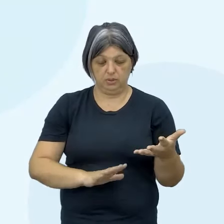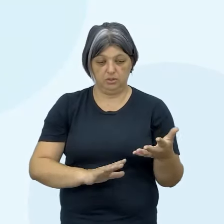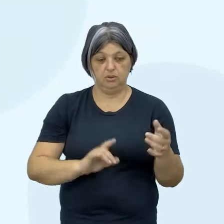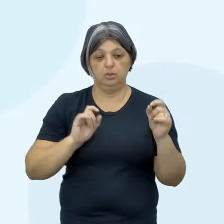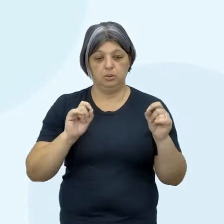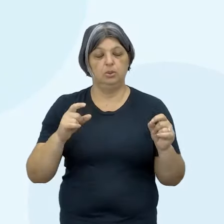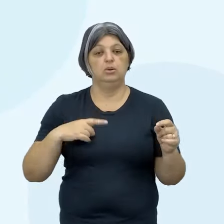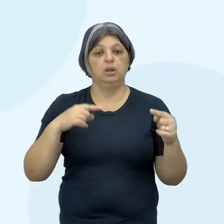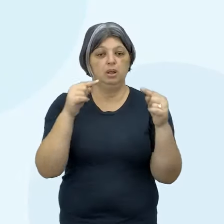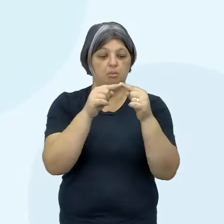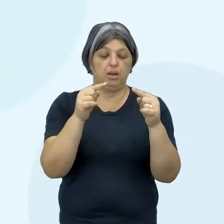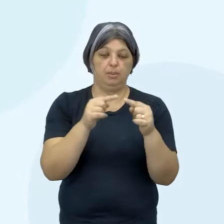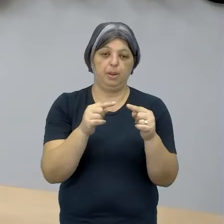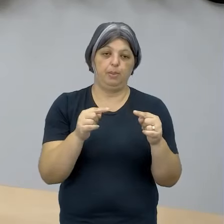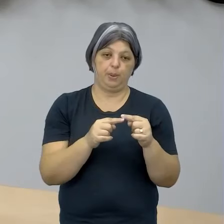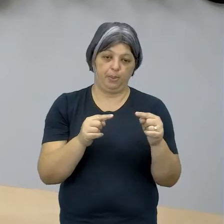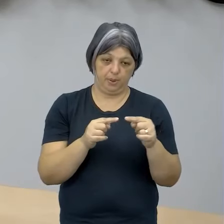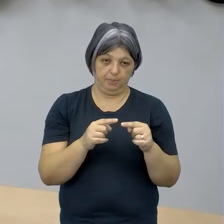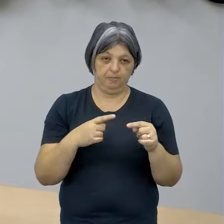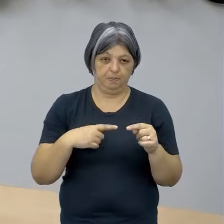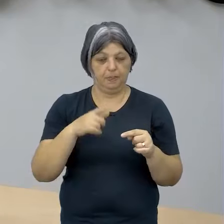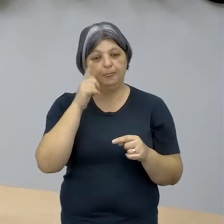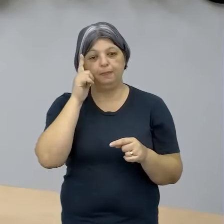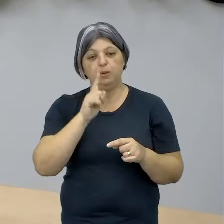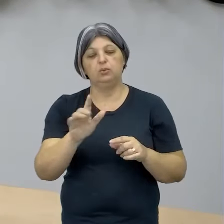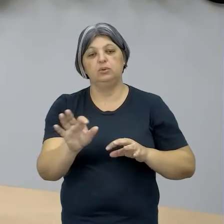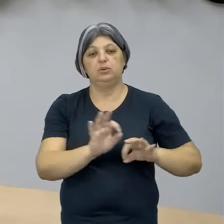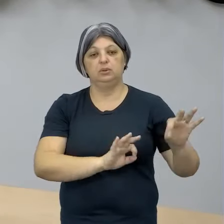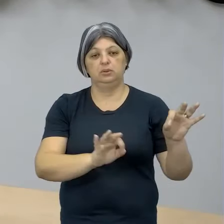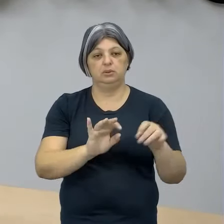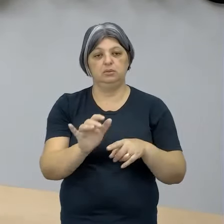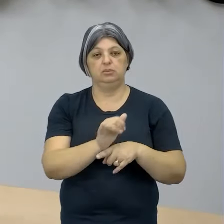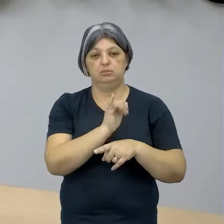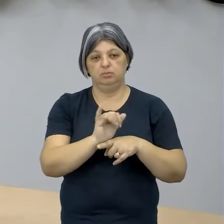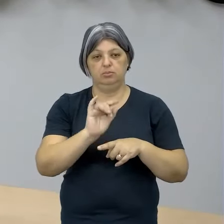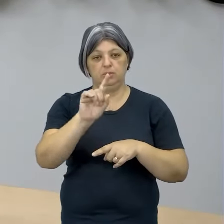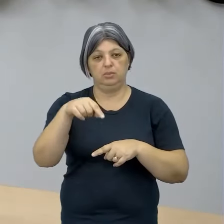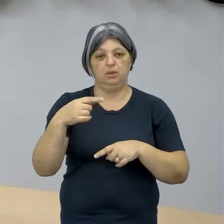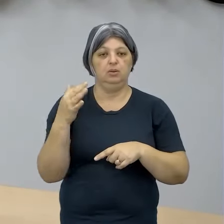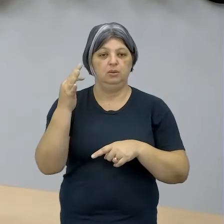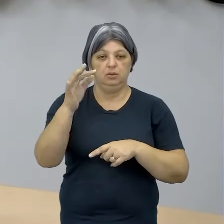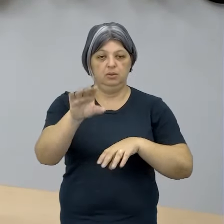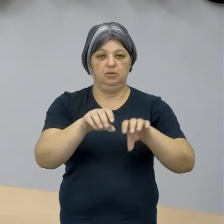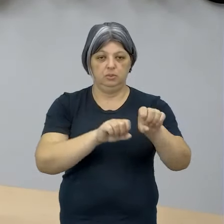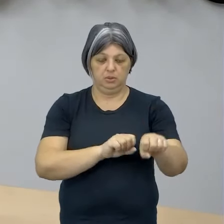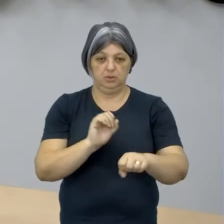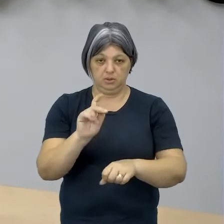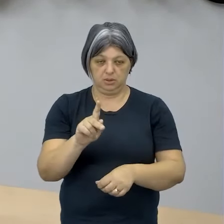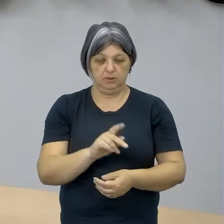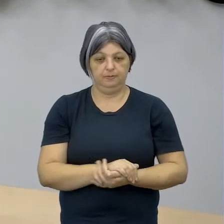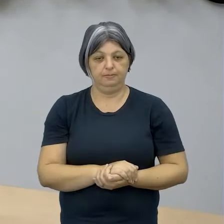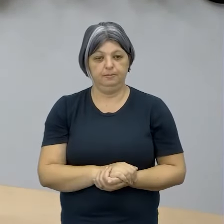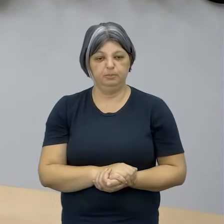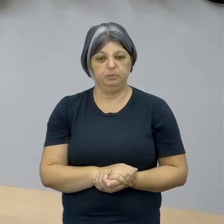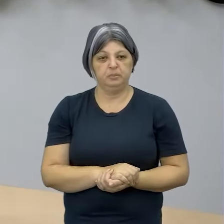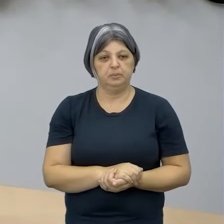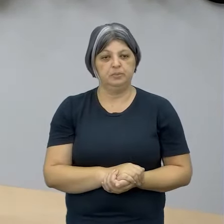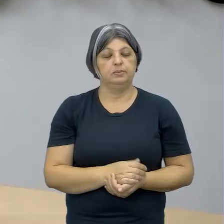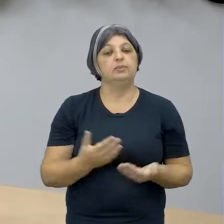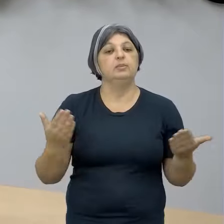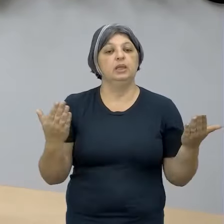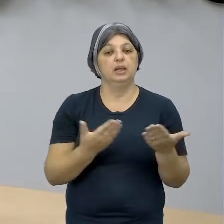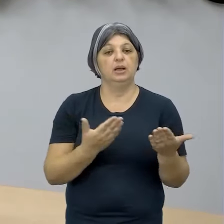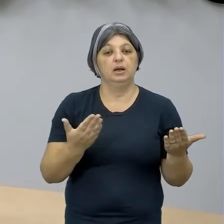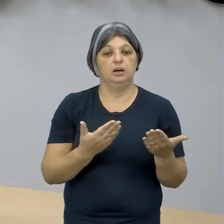Traz tudo isso pra gente conseguir aprimorar aí sempre nas próximas formações para vocês, tá bom? A gente deixa aqui